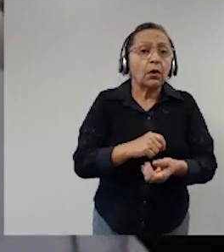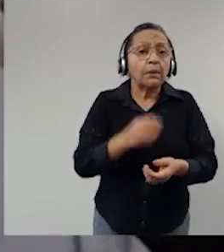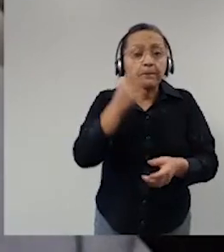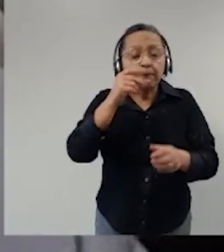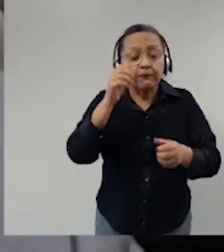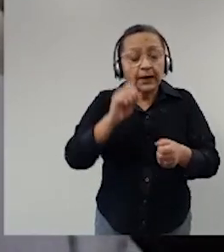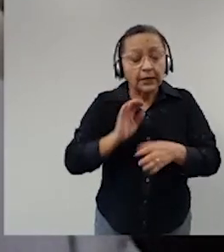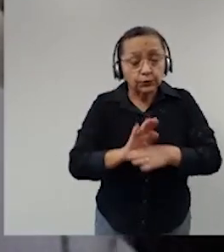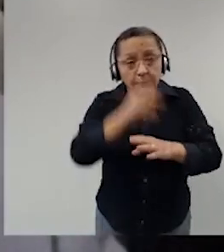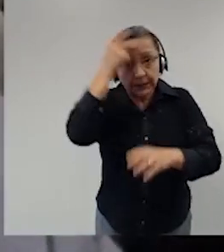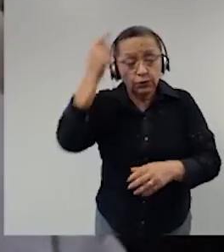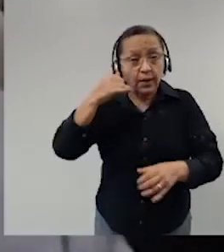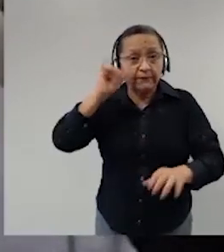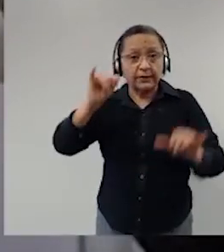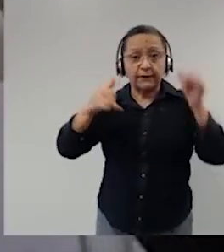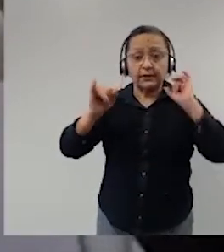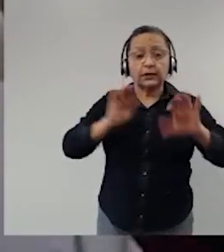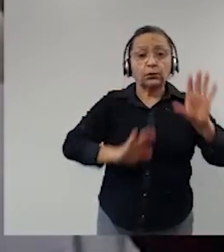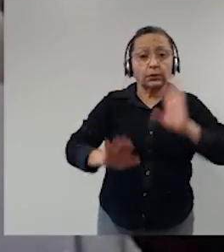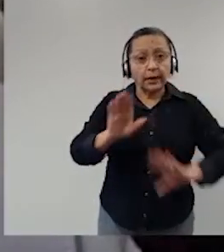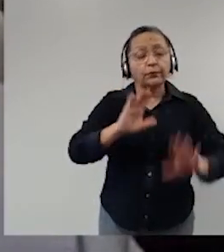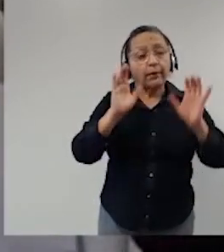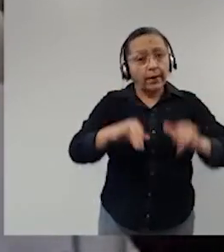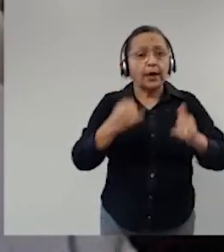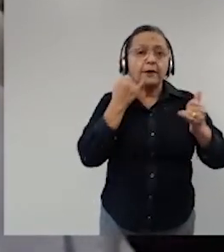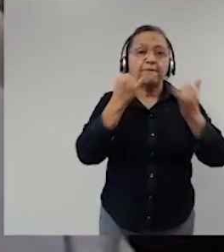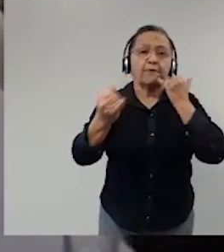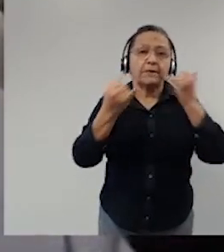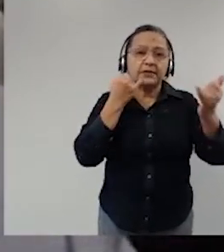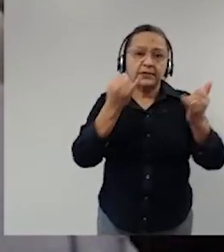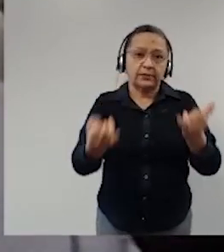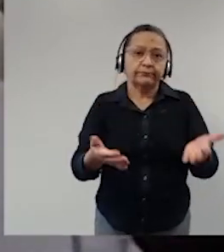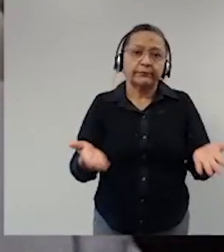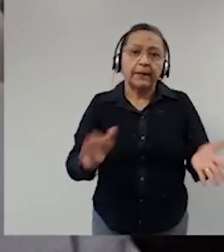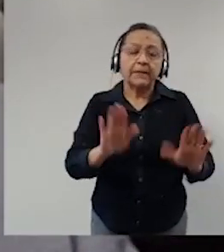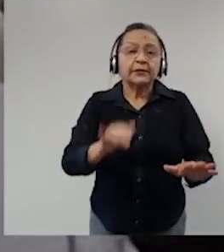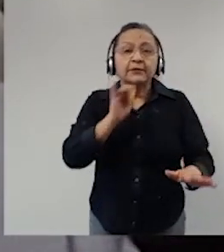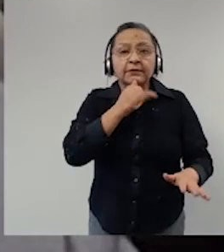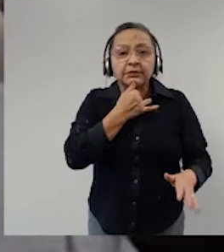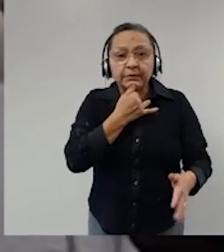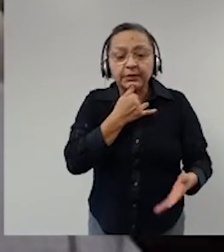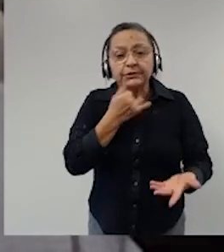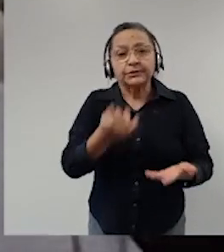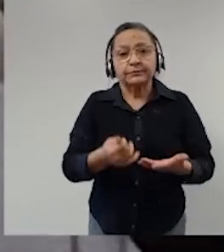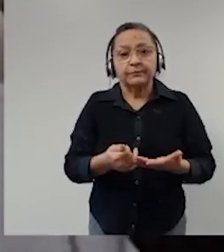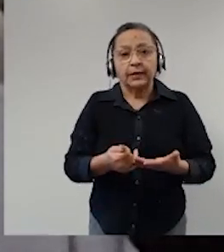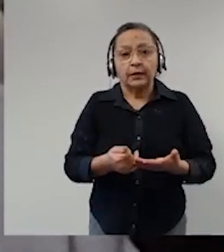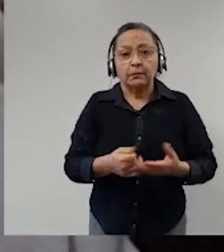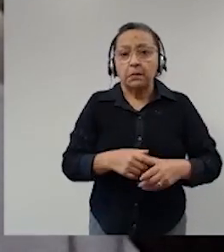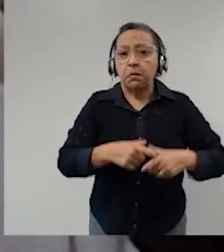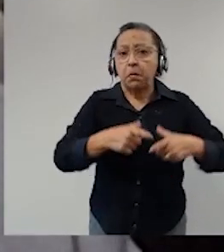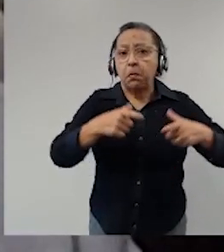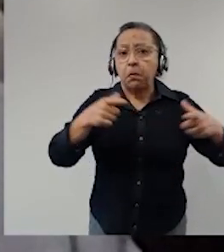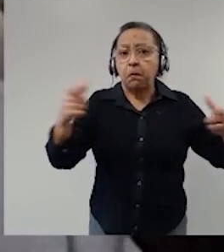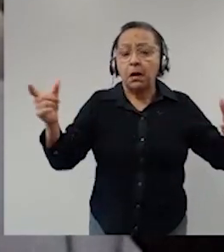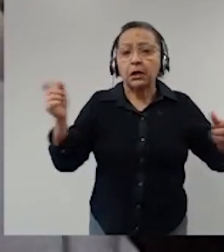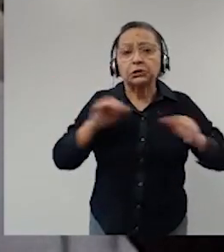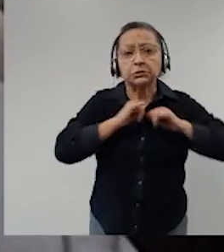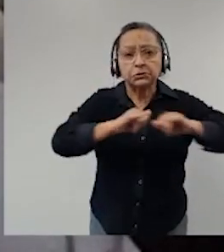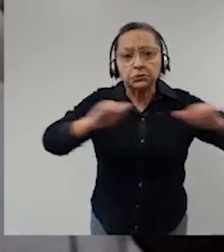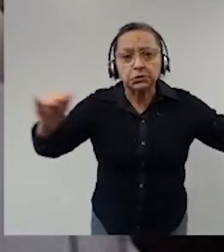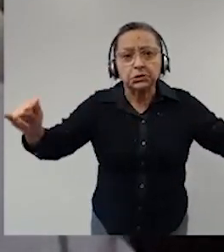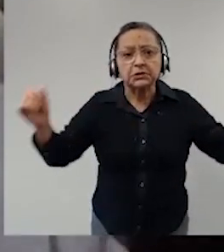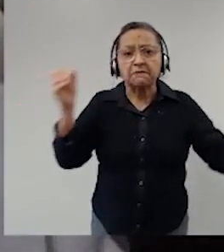ocorrência de fake news em face de uma população informada ela é irrelevante, porque isso não vai